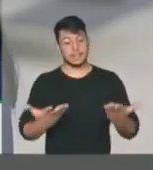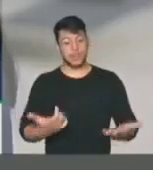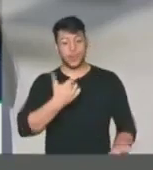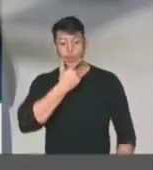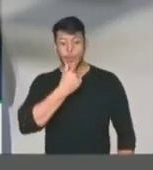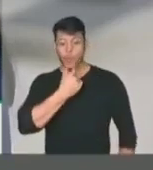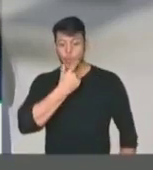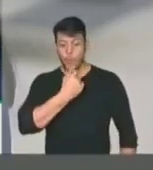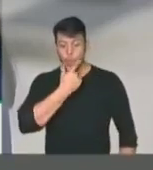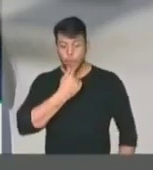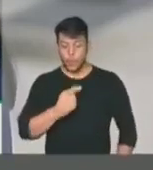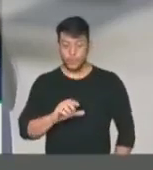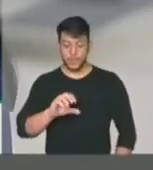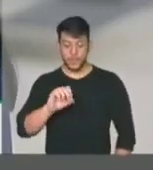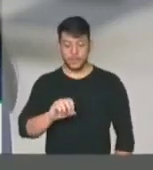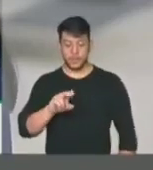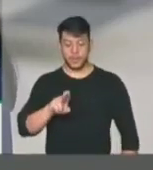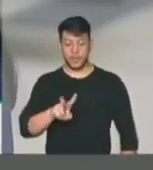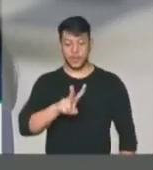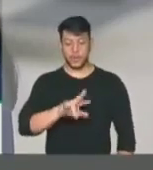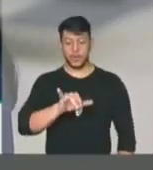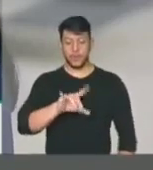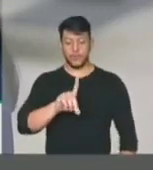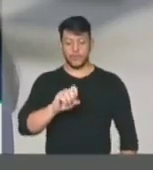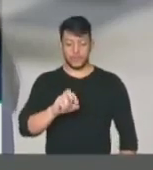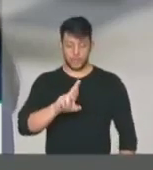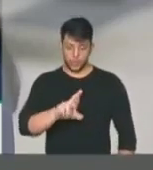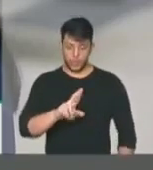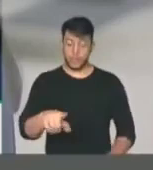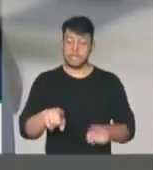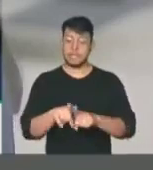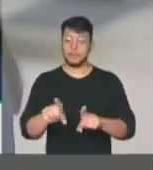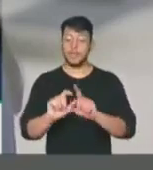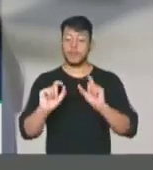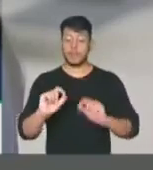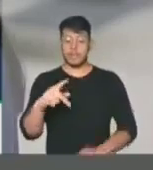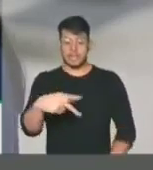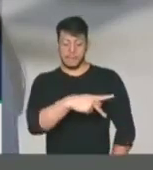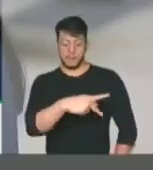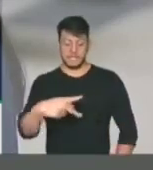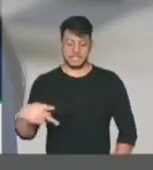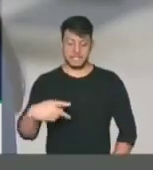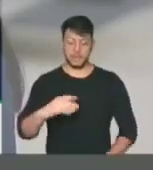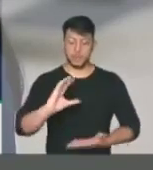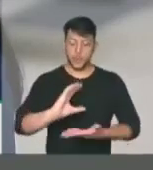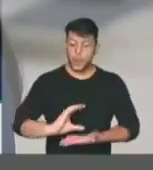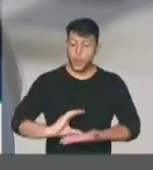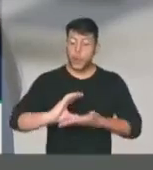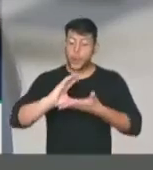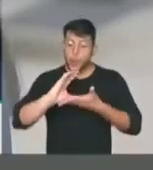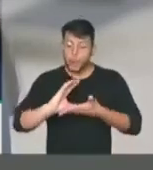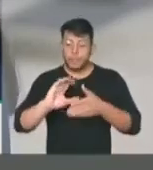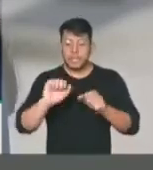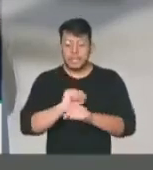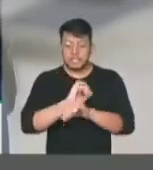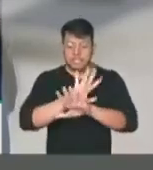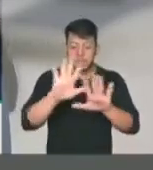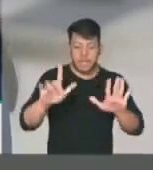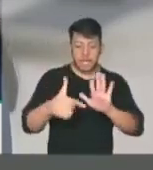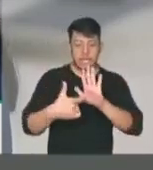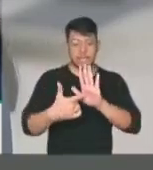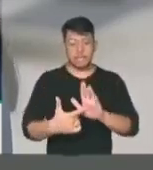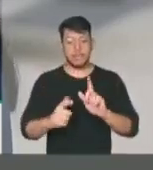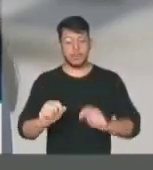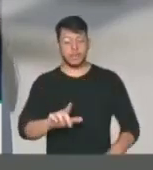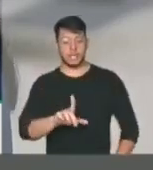ouvidor também é presidente do Comitê de Transparência do município de São Leopoldo, o Diego